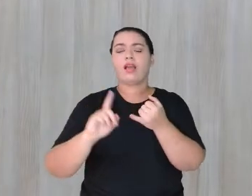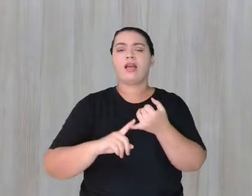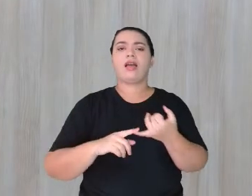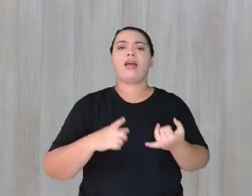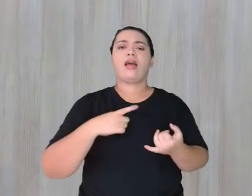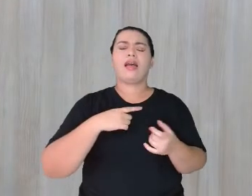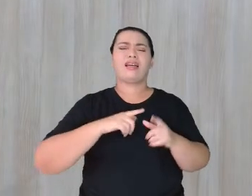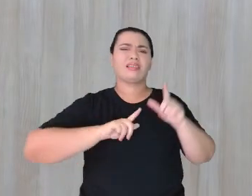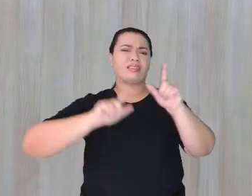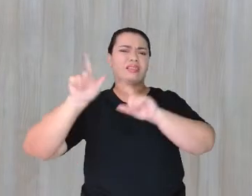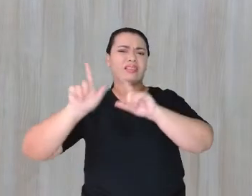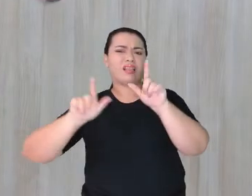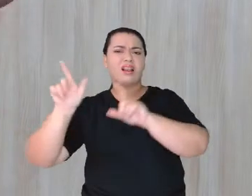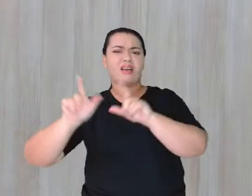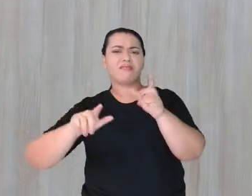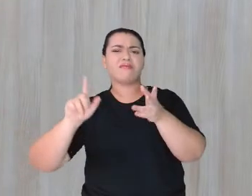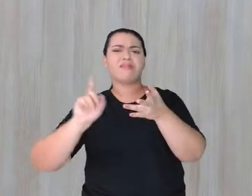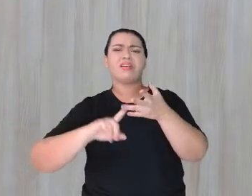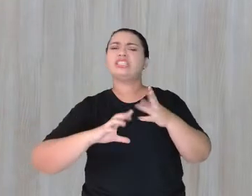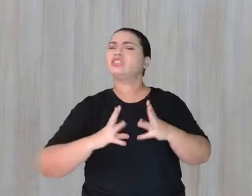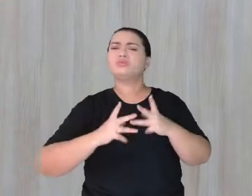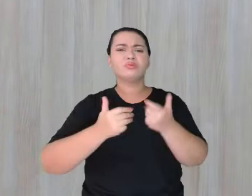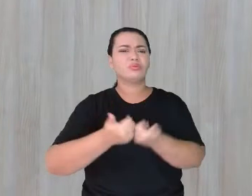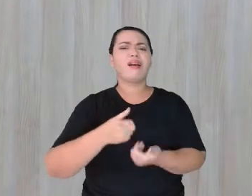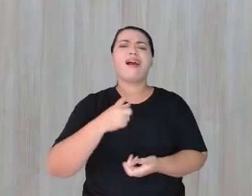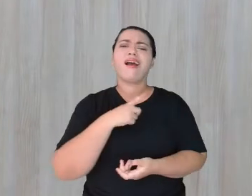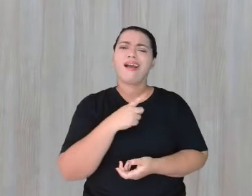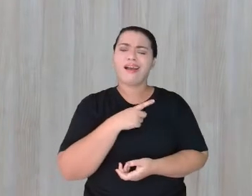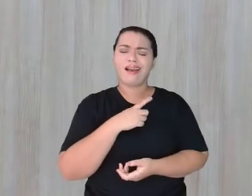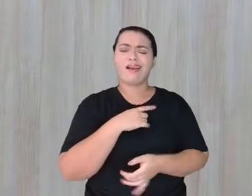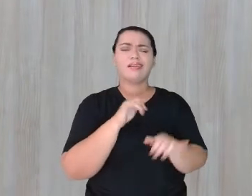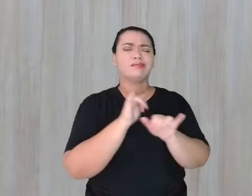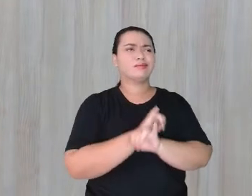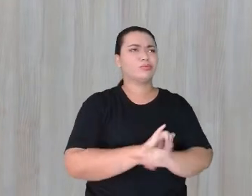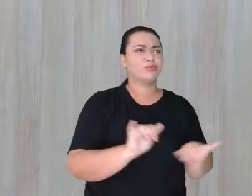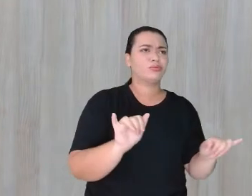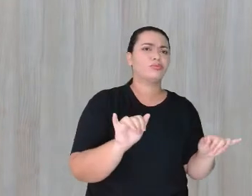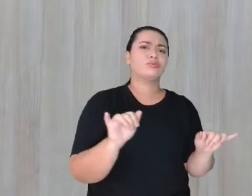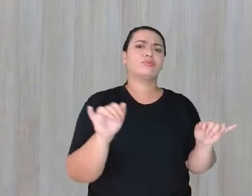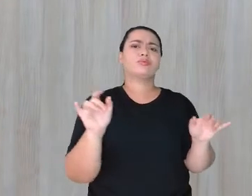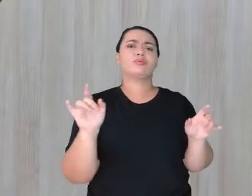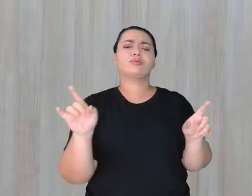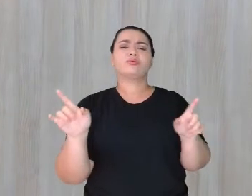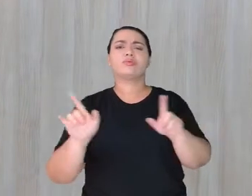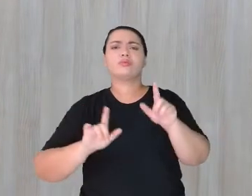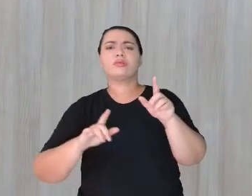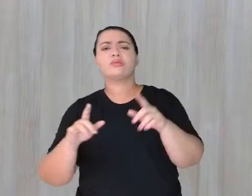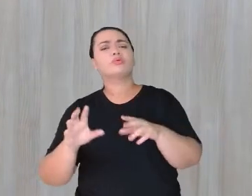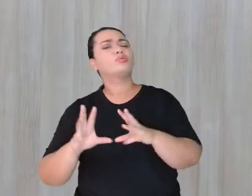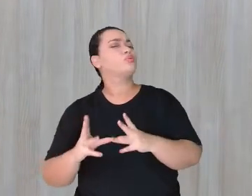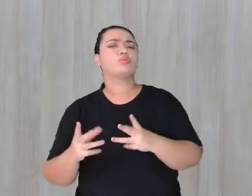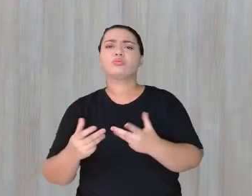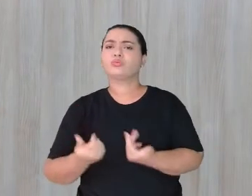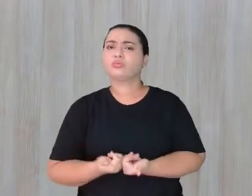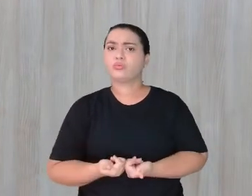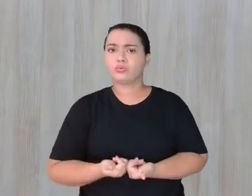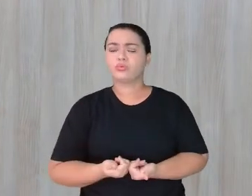está no programa de televisão de entretenimento, ela está na notícia, ela está na reportagem,